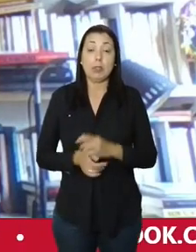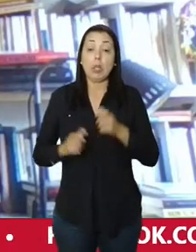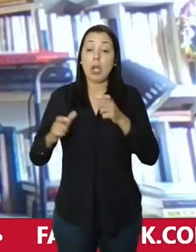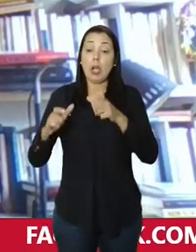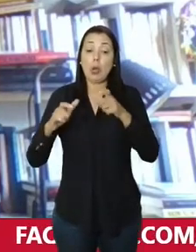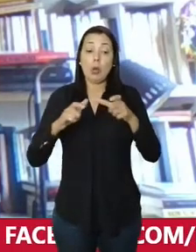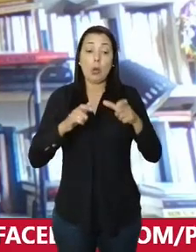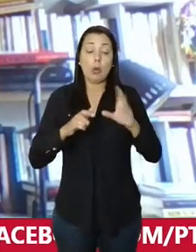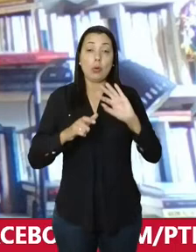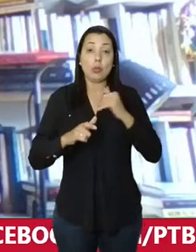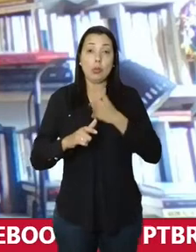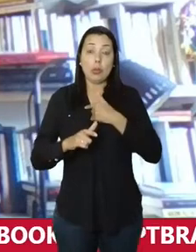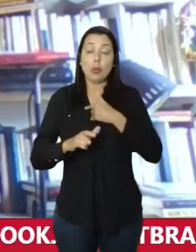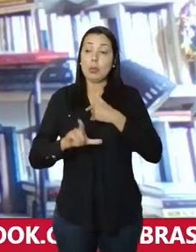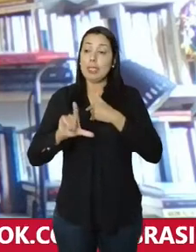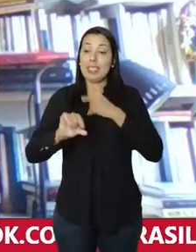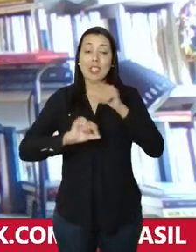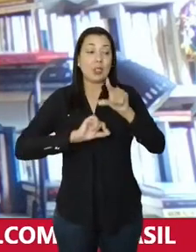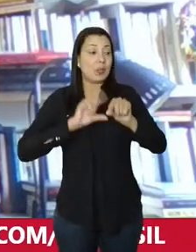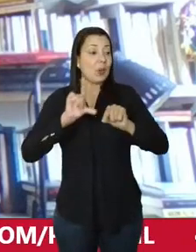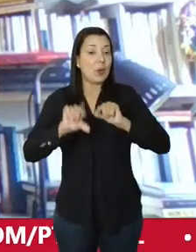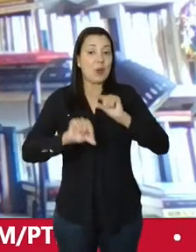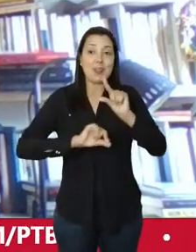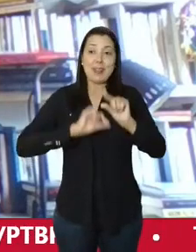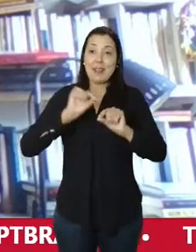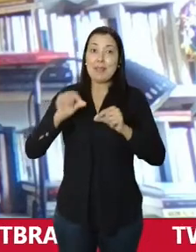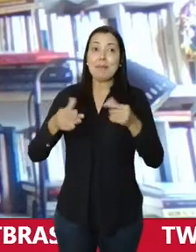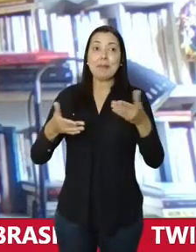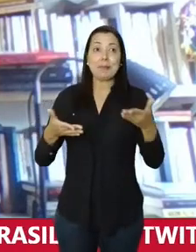aonde nós escolhermos.